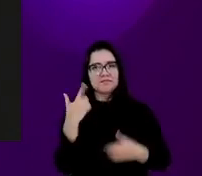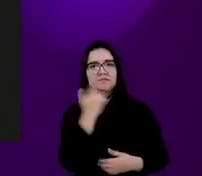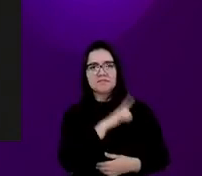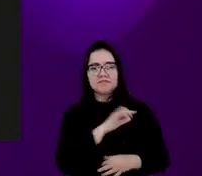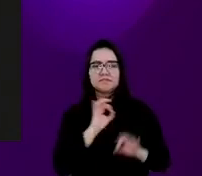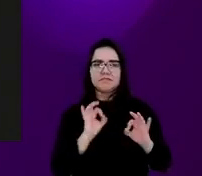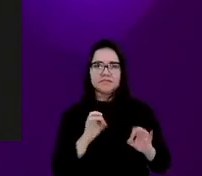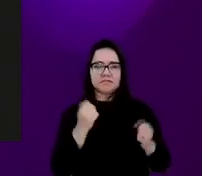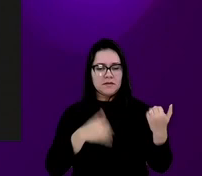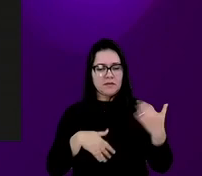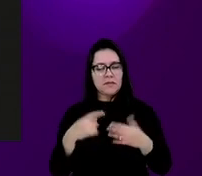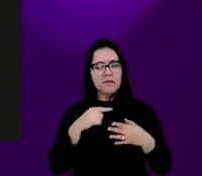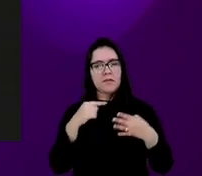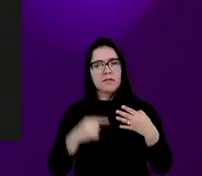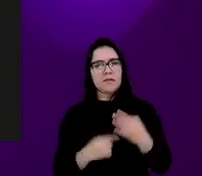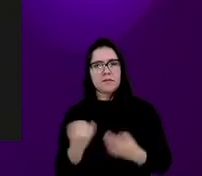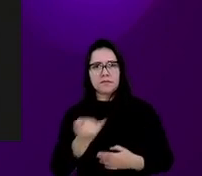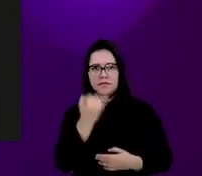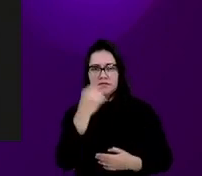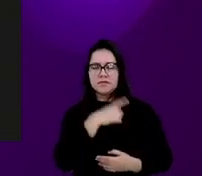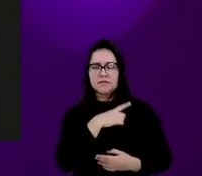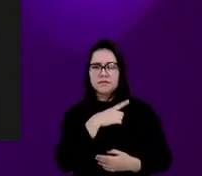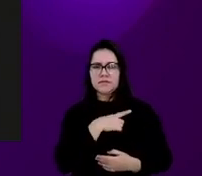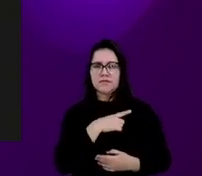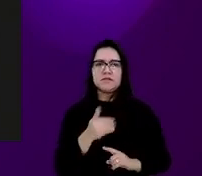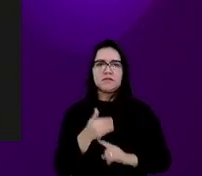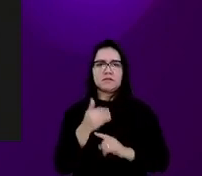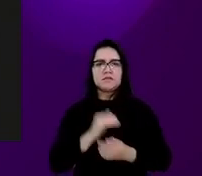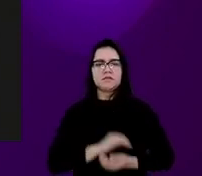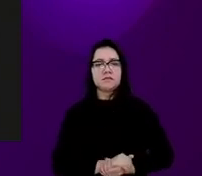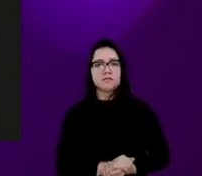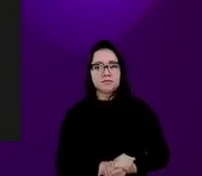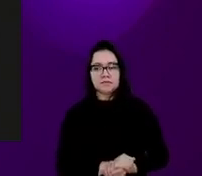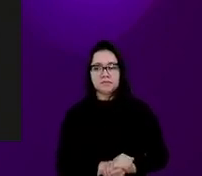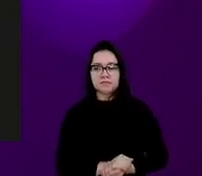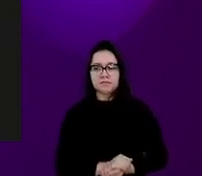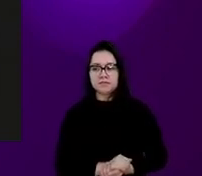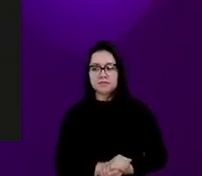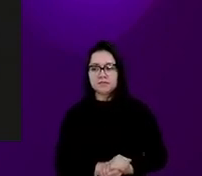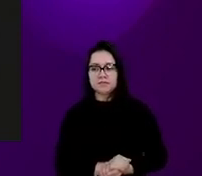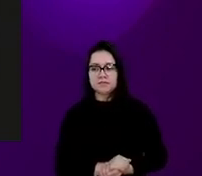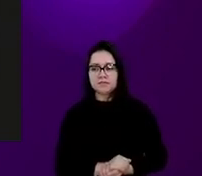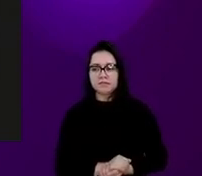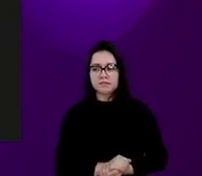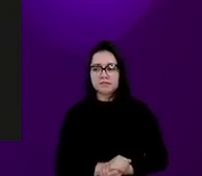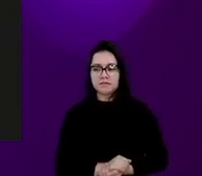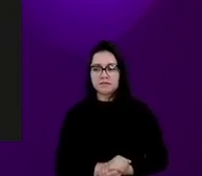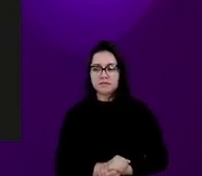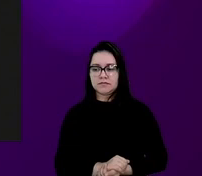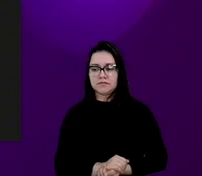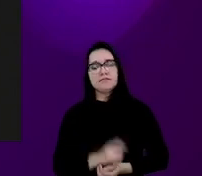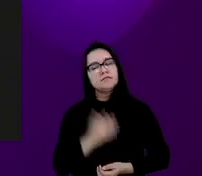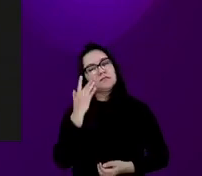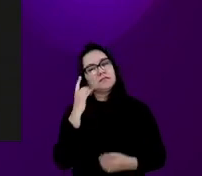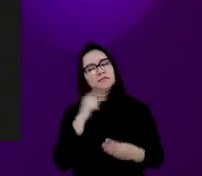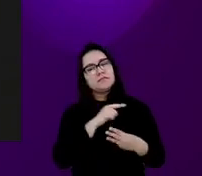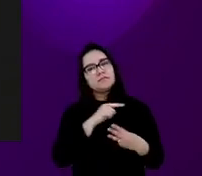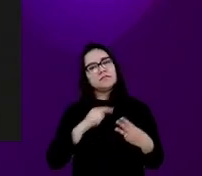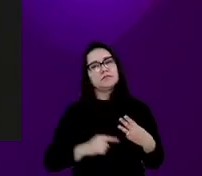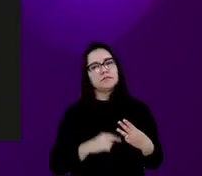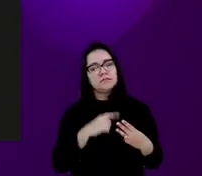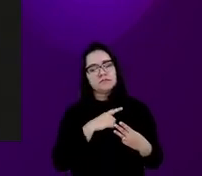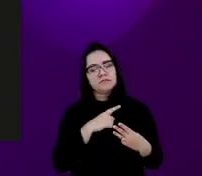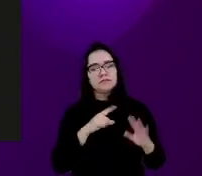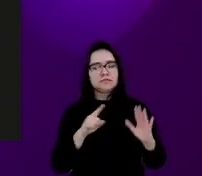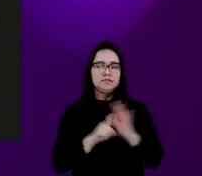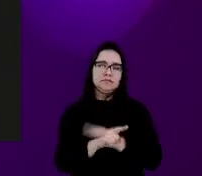colocar vários pontos importantes aí na evolução da tecnologia na cirurgia oncológica. Eu acho que aí tem três coisas, né? A pergunta do